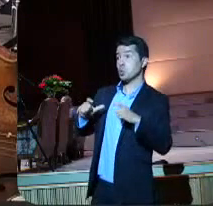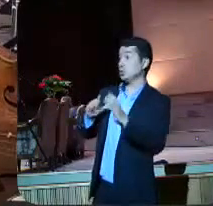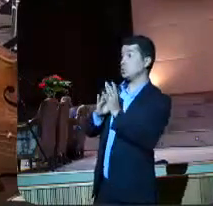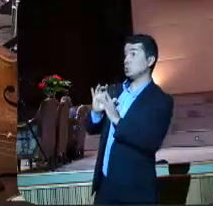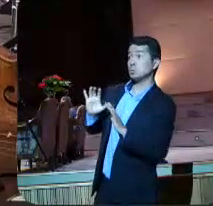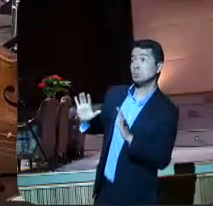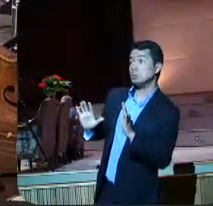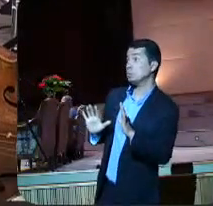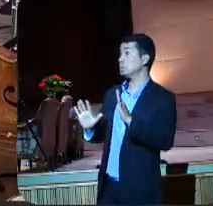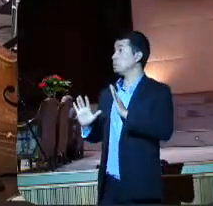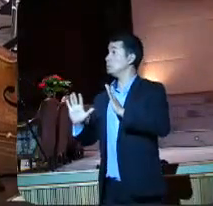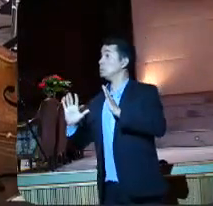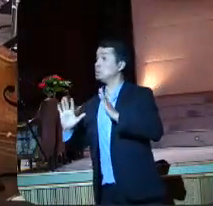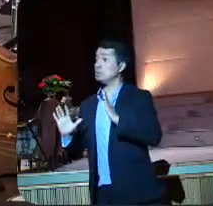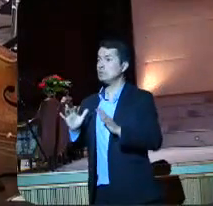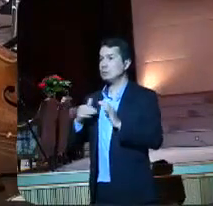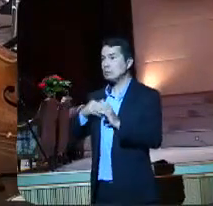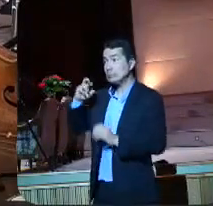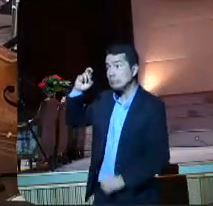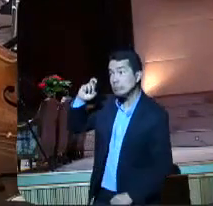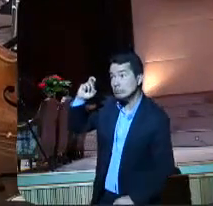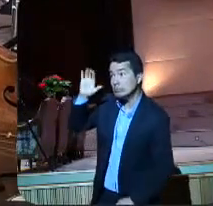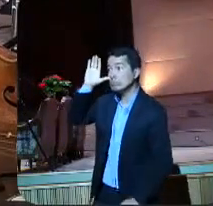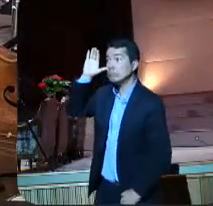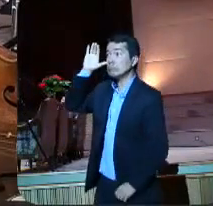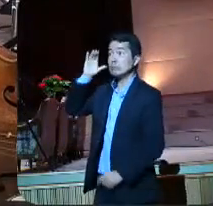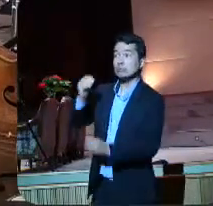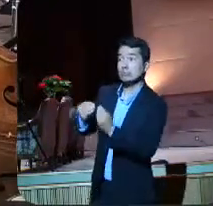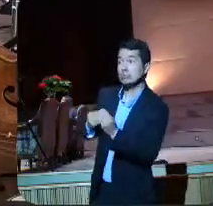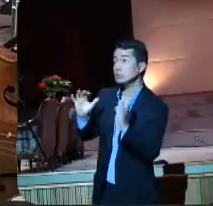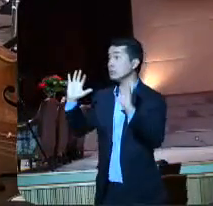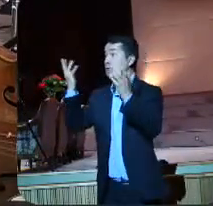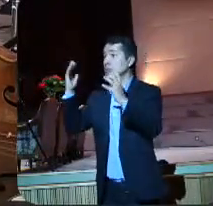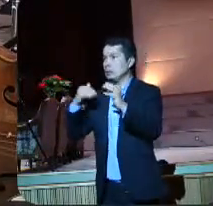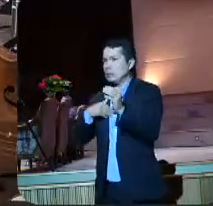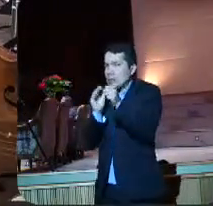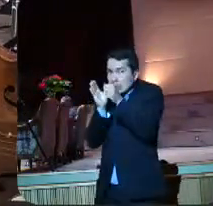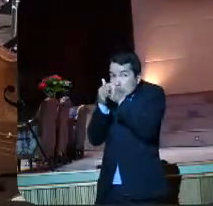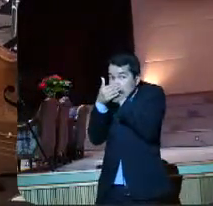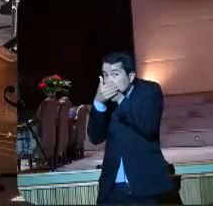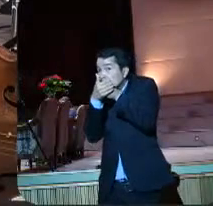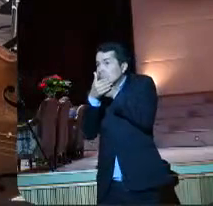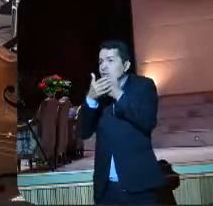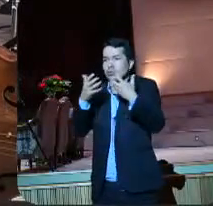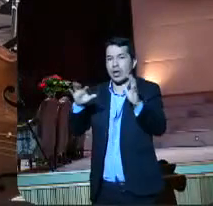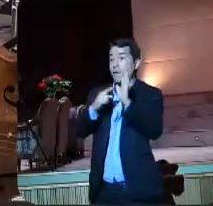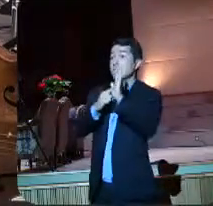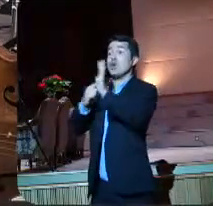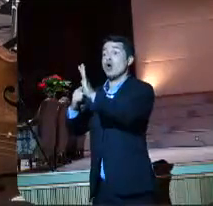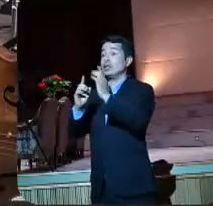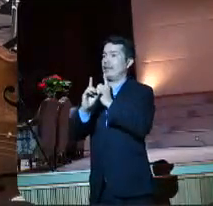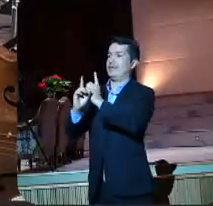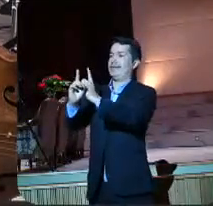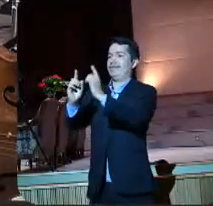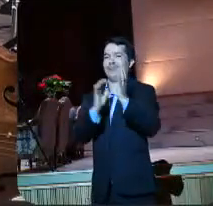tenho um compromisso com Jesus, eu quero saber o que está acontecendo, mas eu vou incógnito, porque agora a coisa está